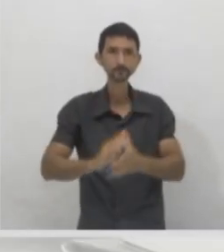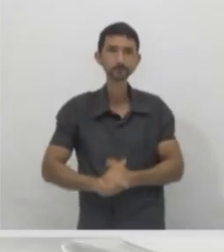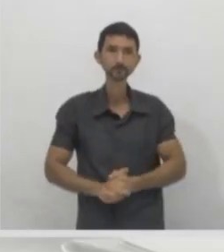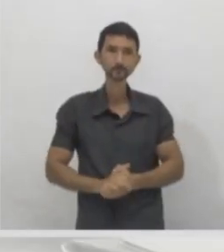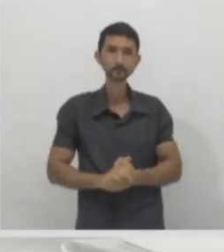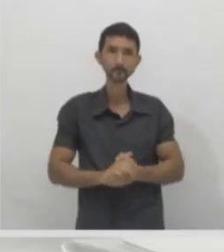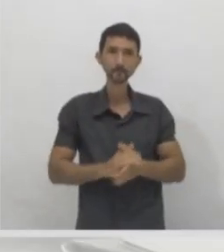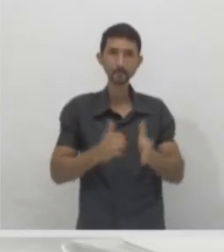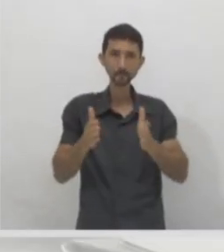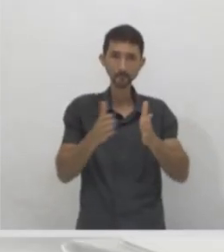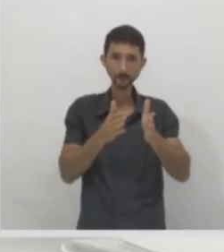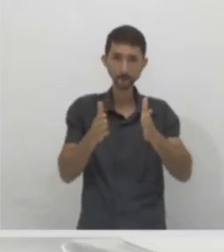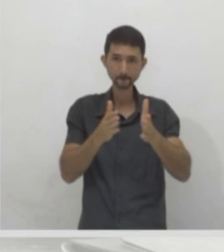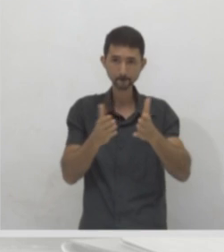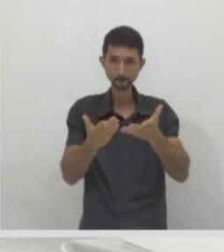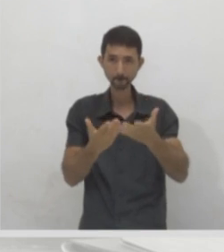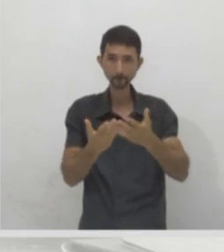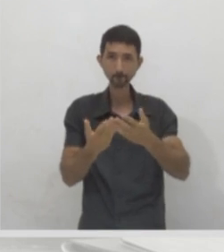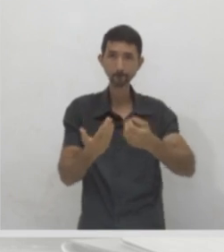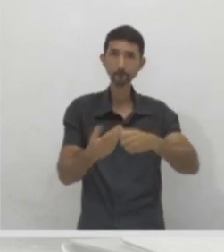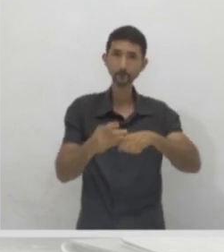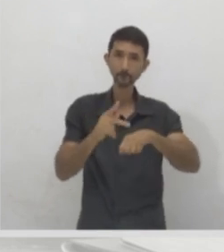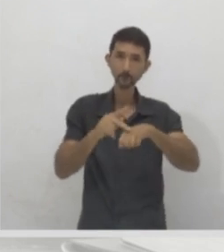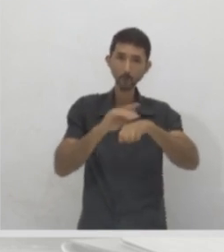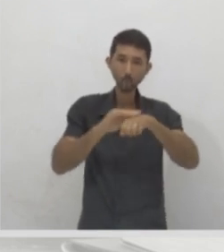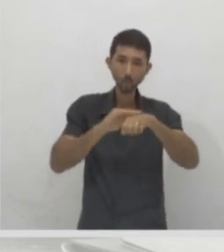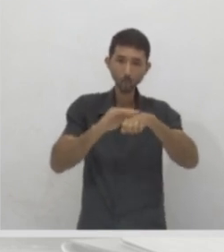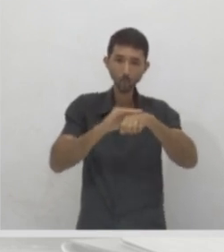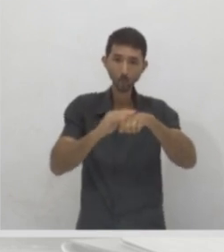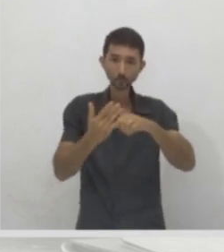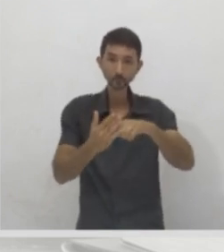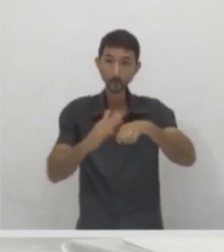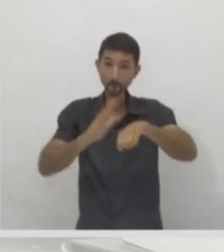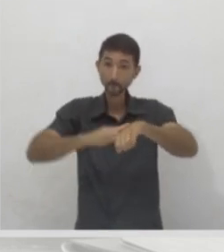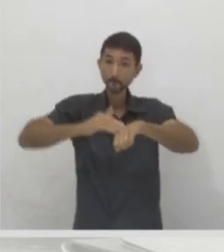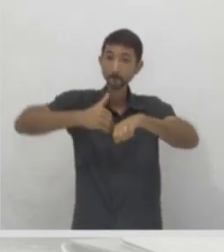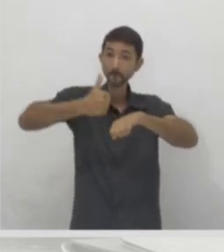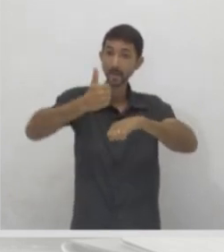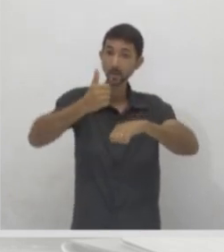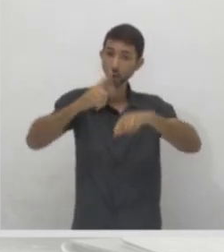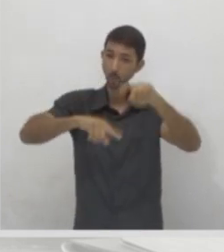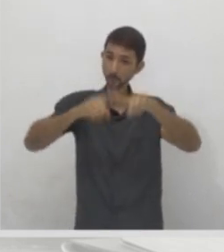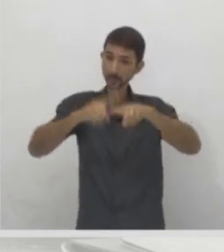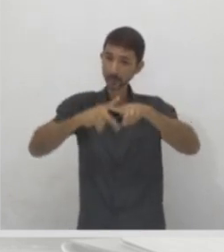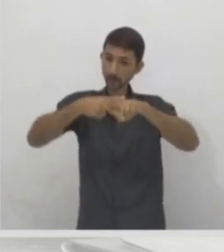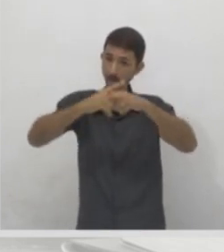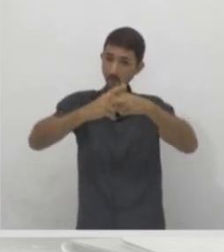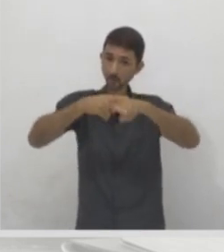período neolítico, né, já há uma maior sofisticação, uma melhora nas